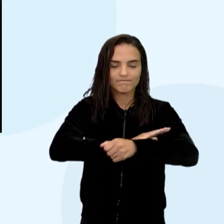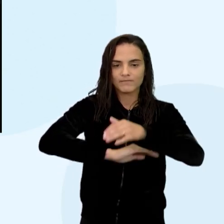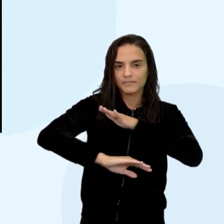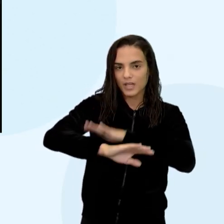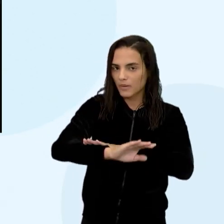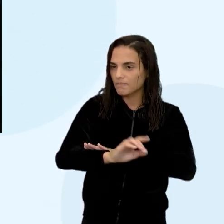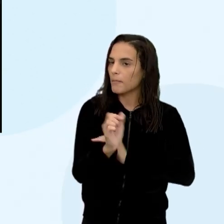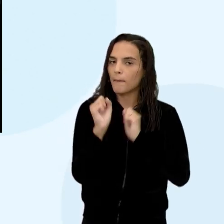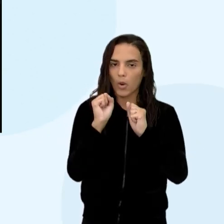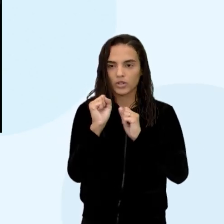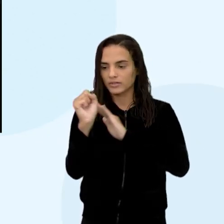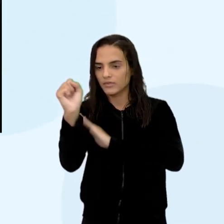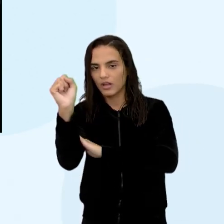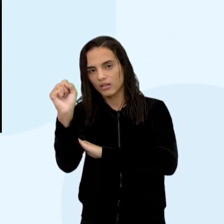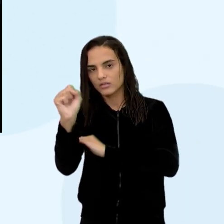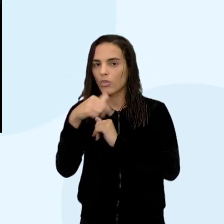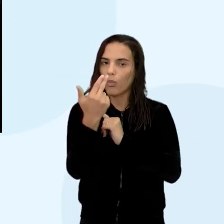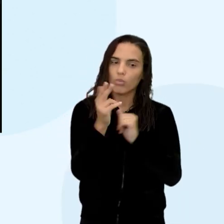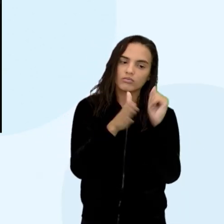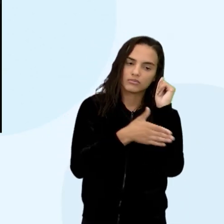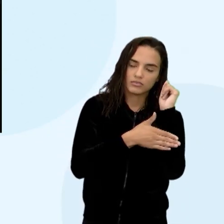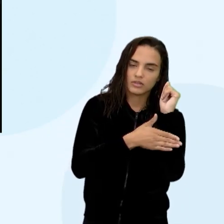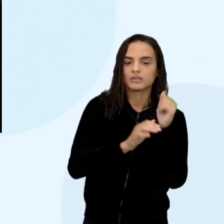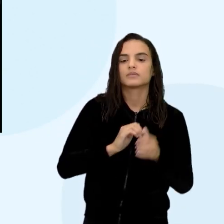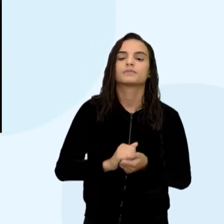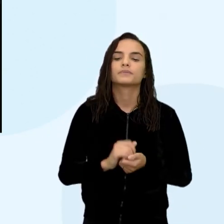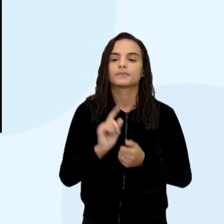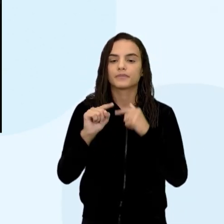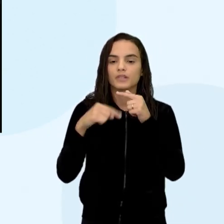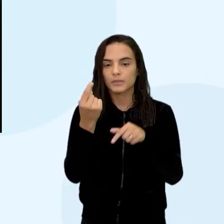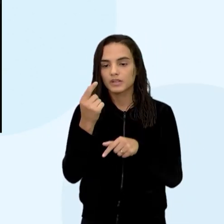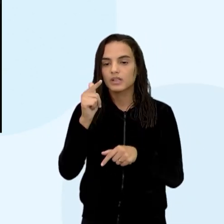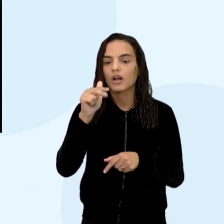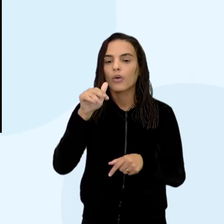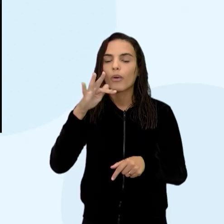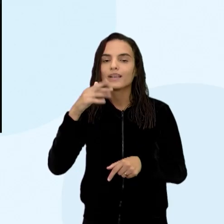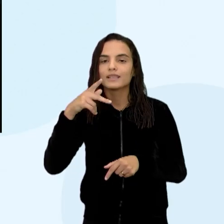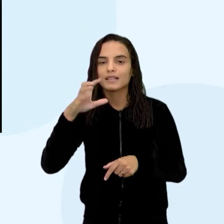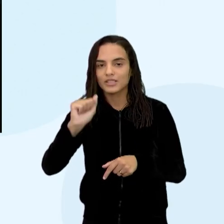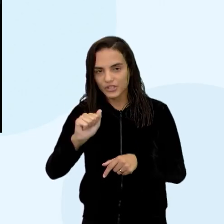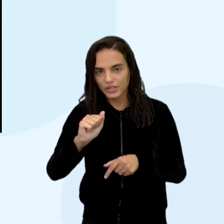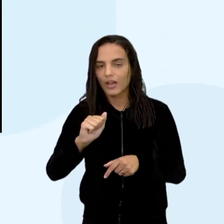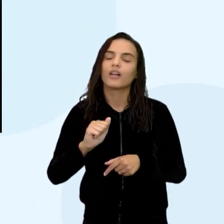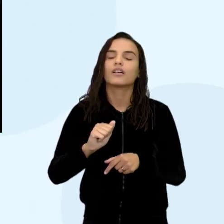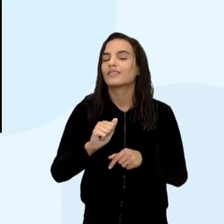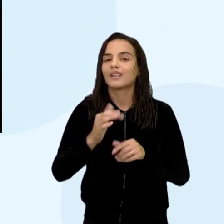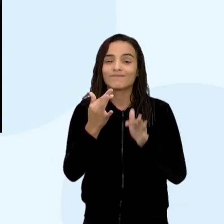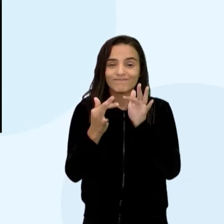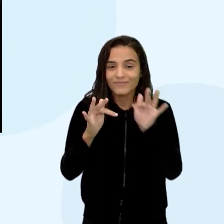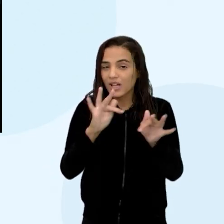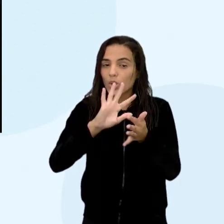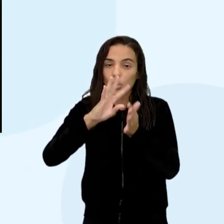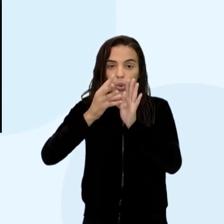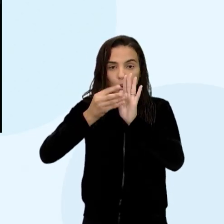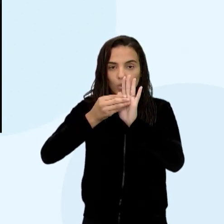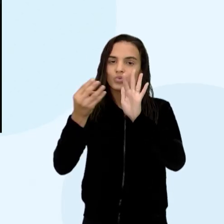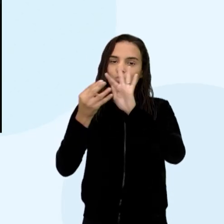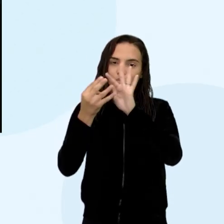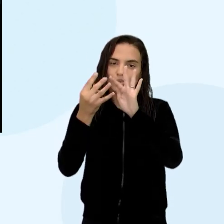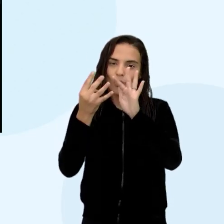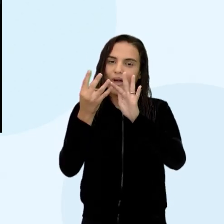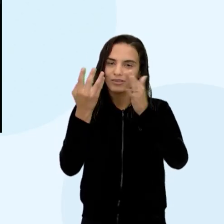quanto esquerdo. E a quadriplegia, que é o comprometimento dos 4